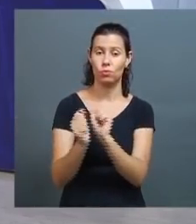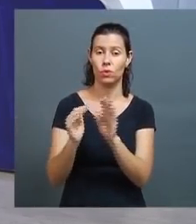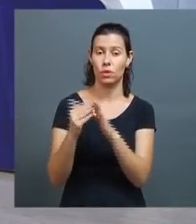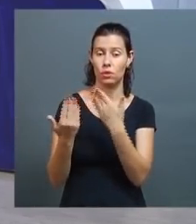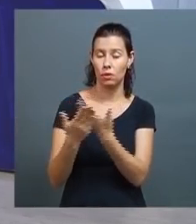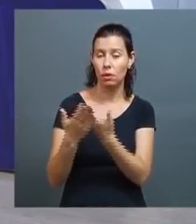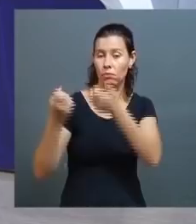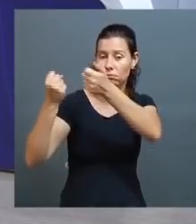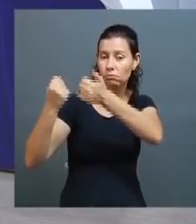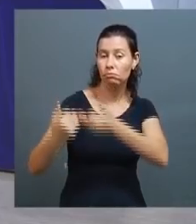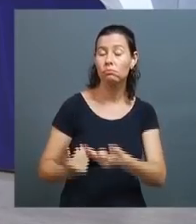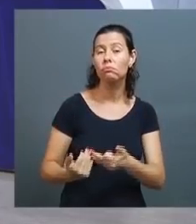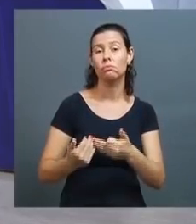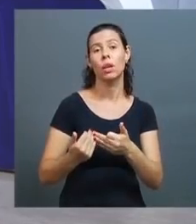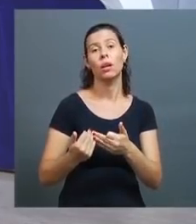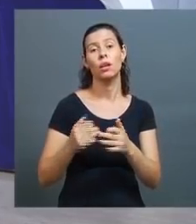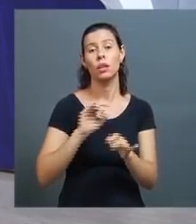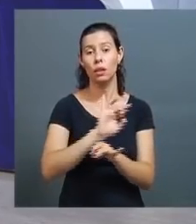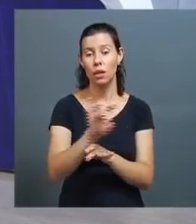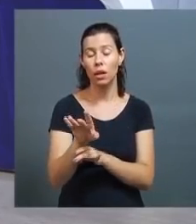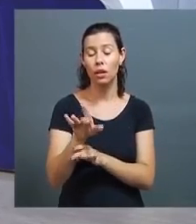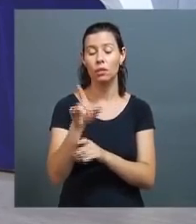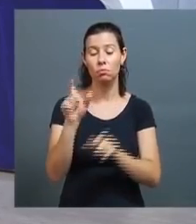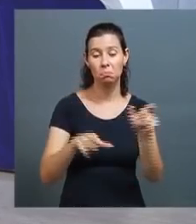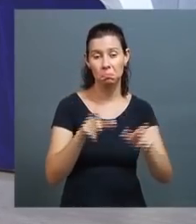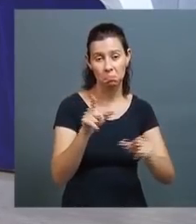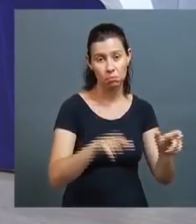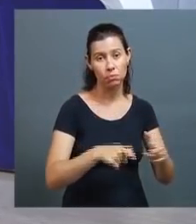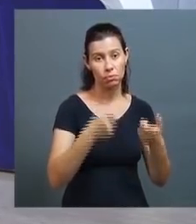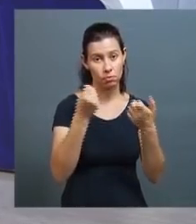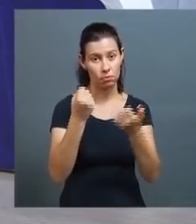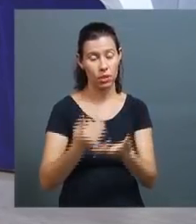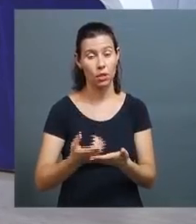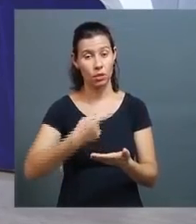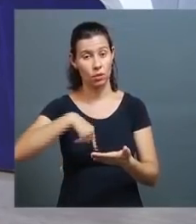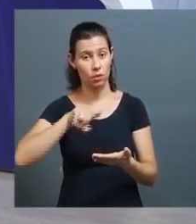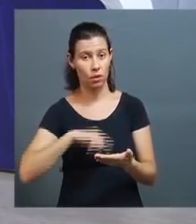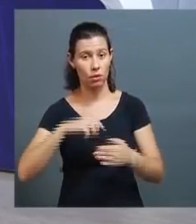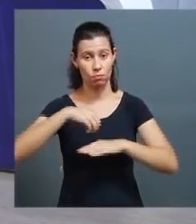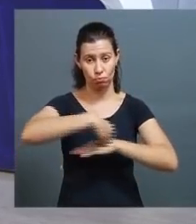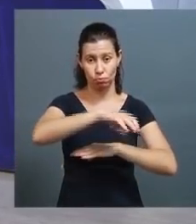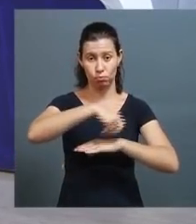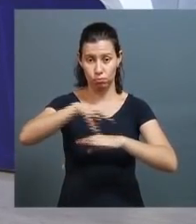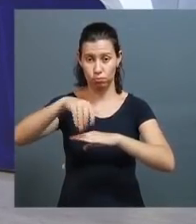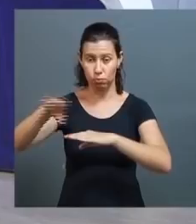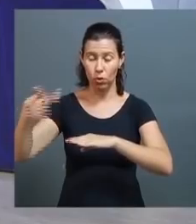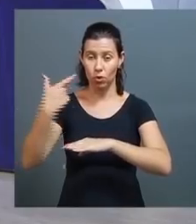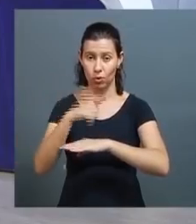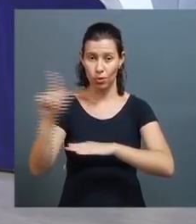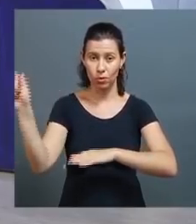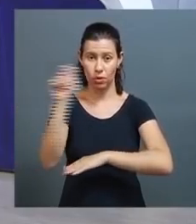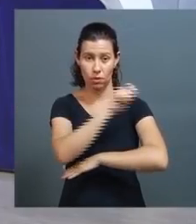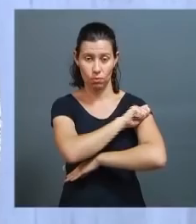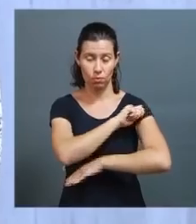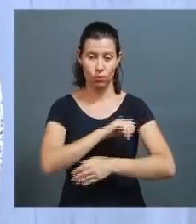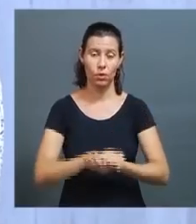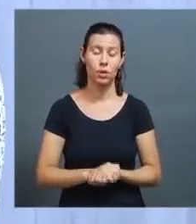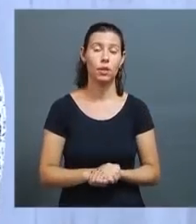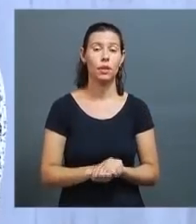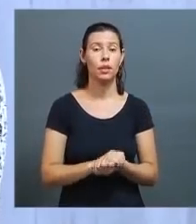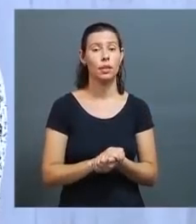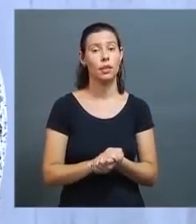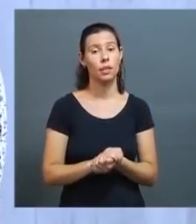junto, explicando sobre cada caso, né? Elas vão poder multiplicar isso para vários outros alunos e ter uma atuação